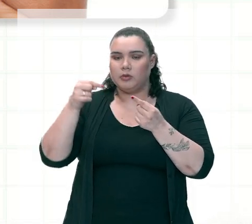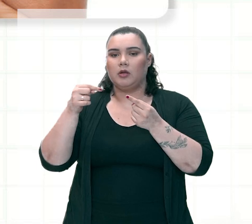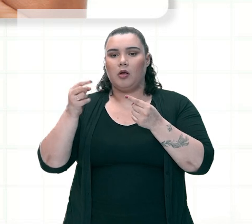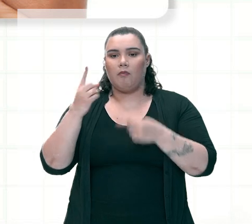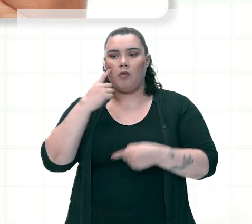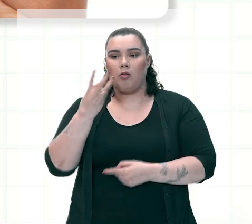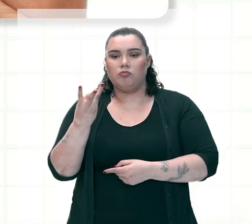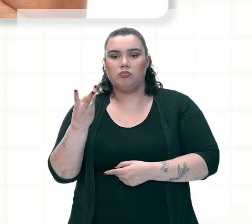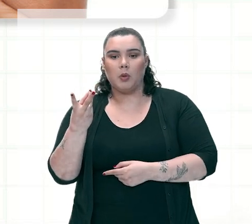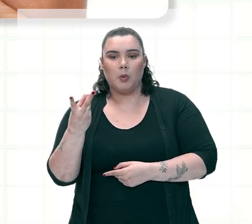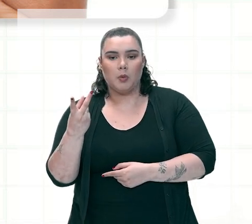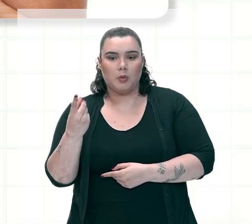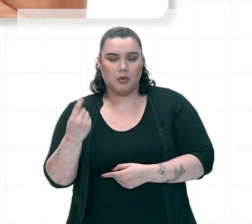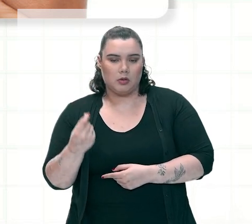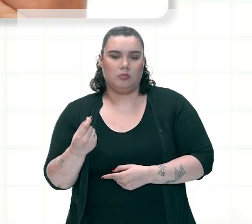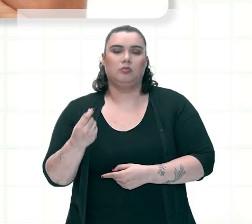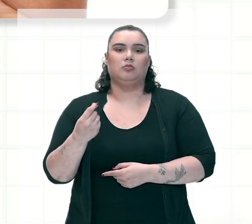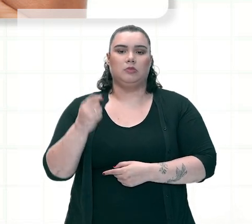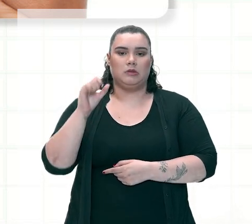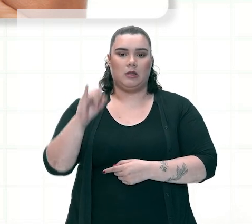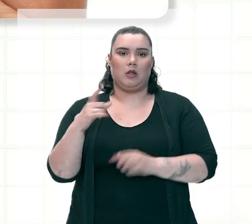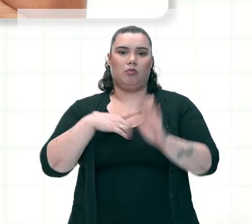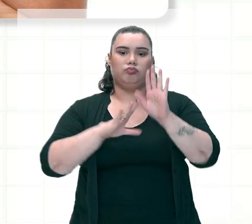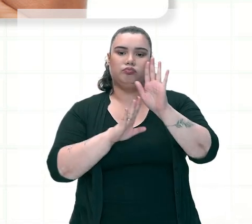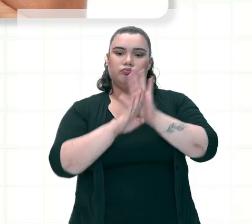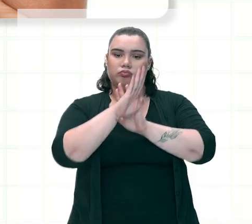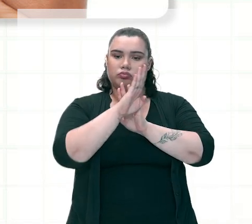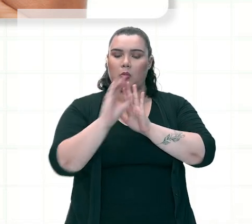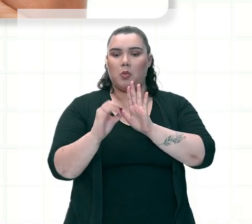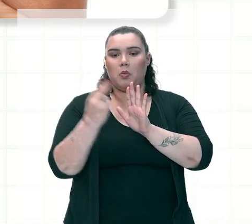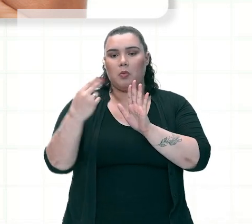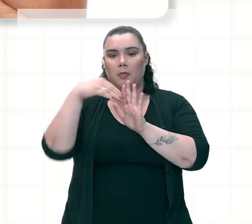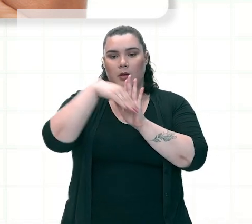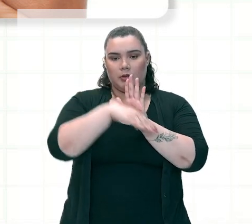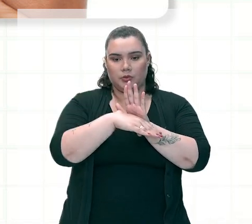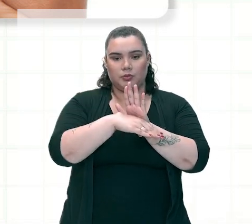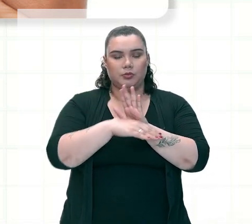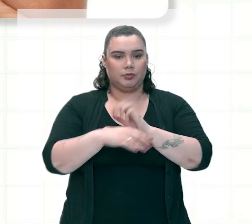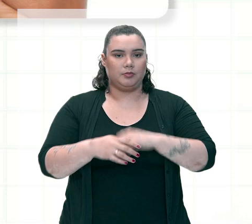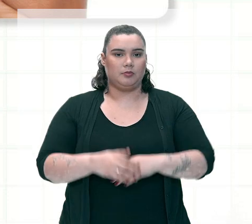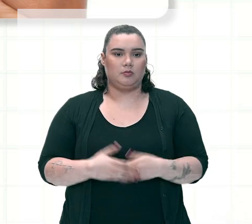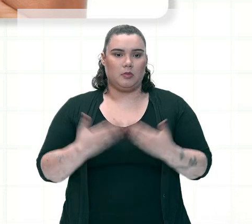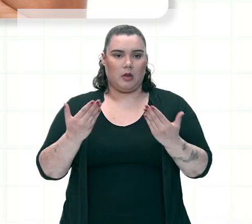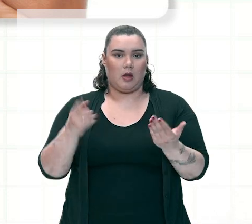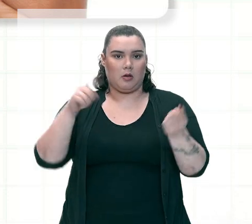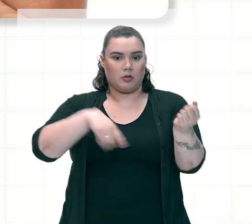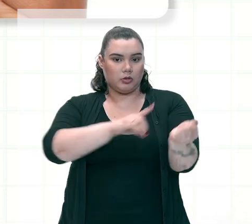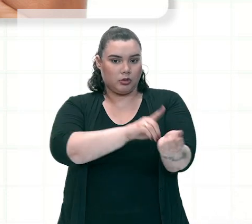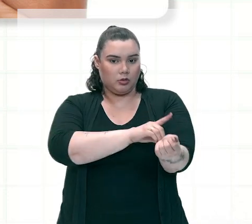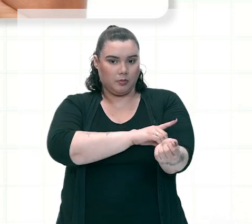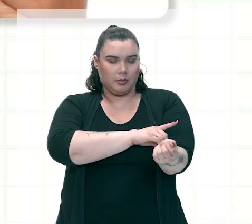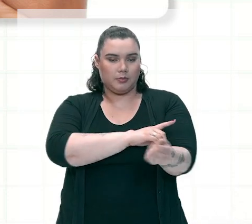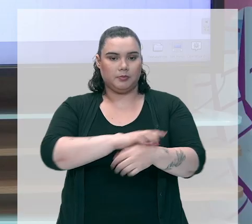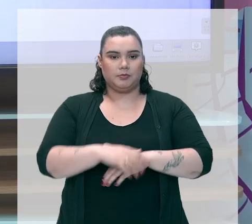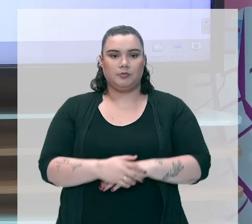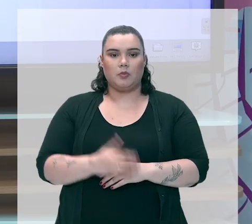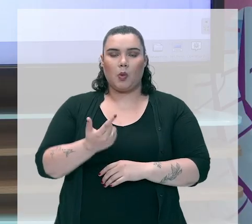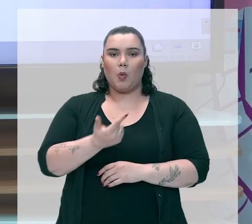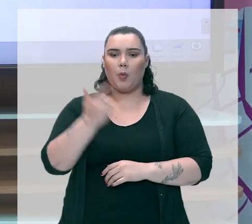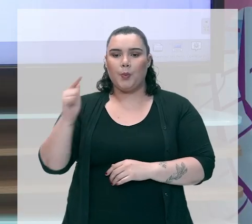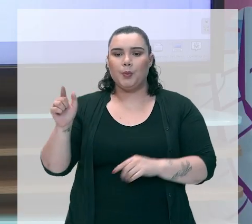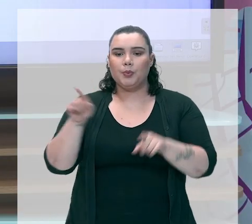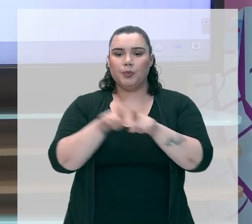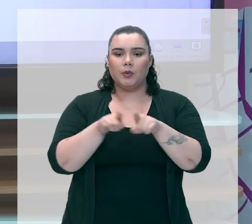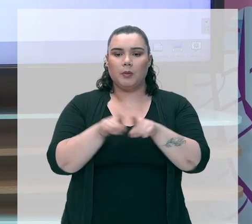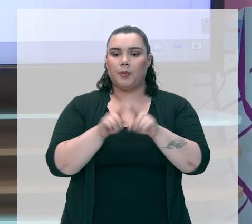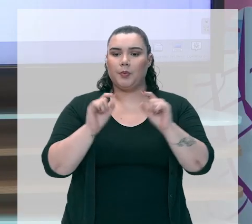do dedo da pessoa para ver esses níveis justamente de glicose, Então, como a gente pôde observar no caso aí da diabetes. Uma outra situação